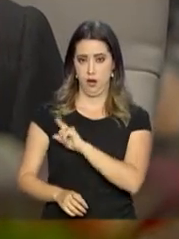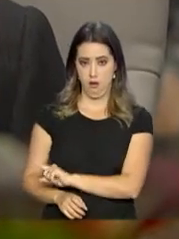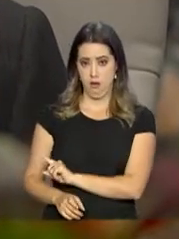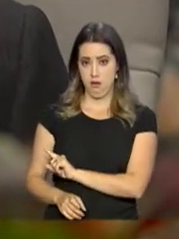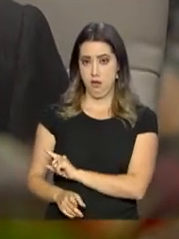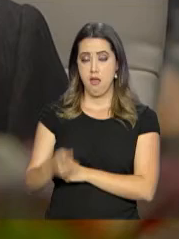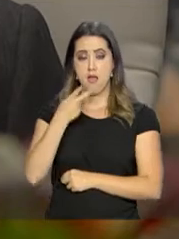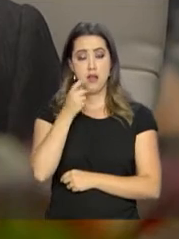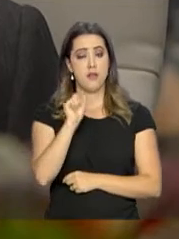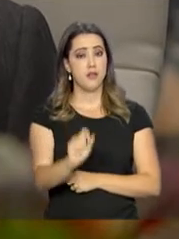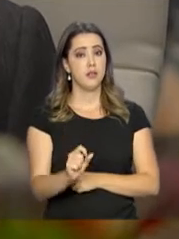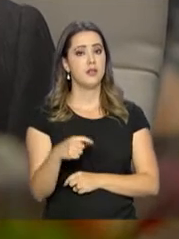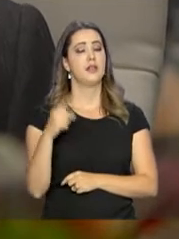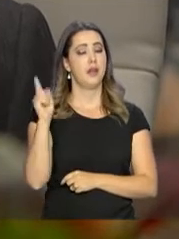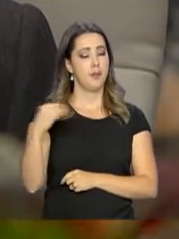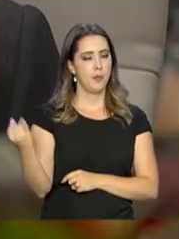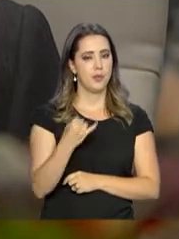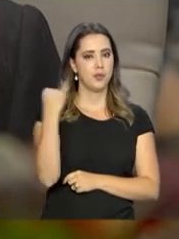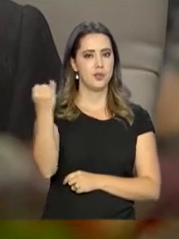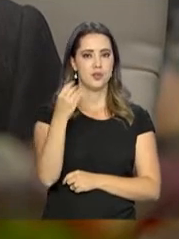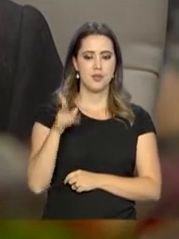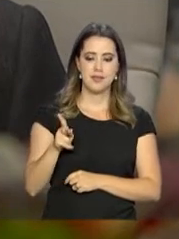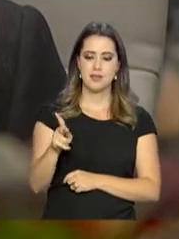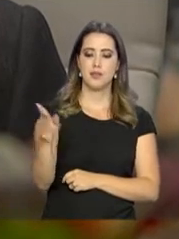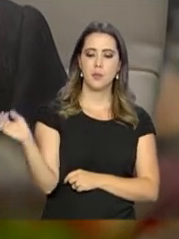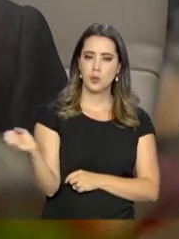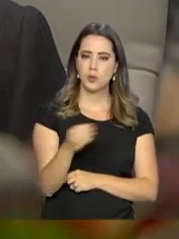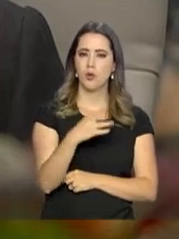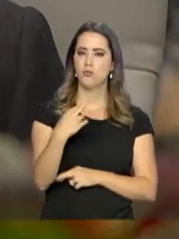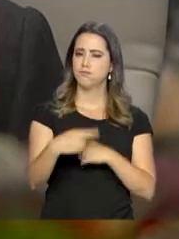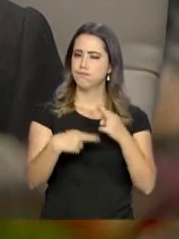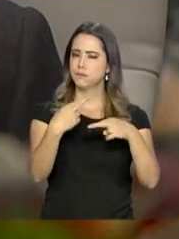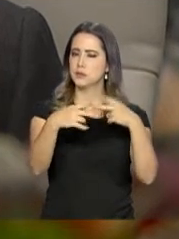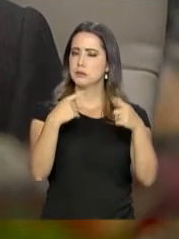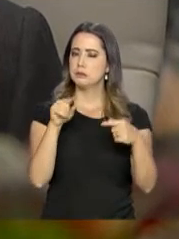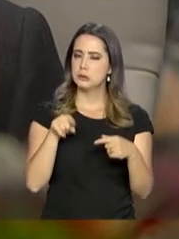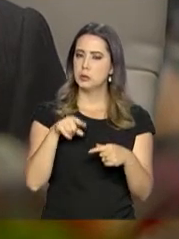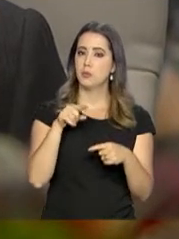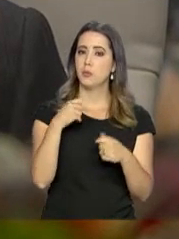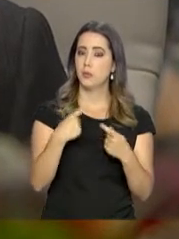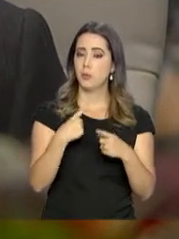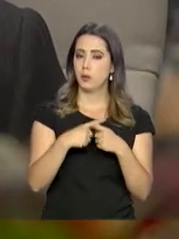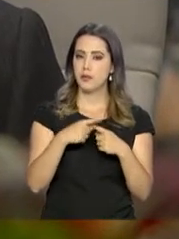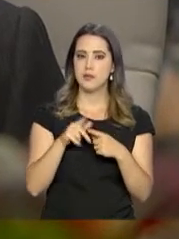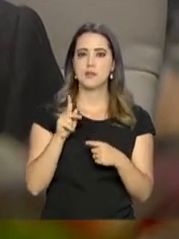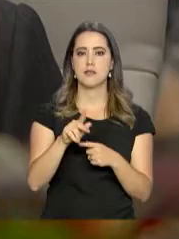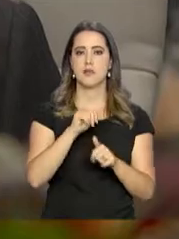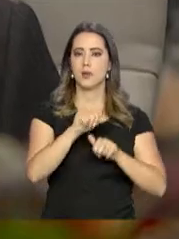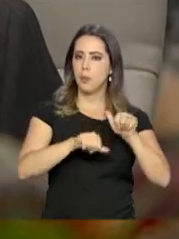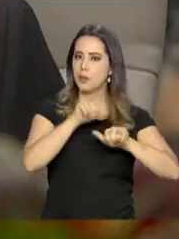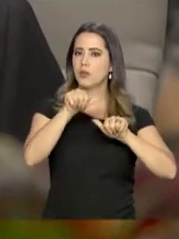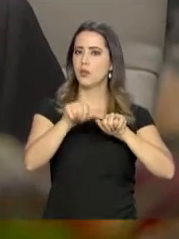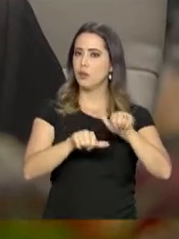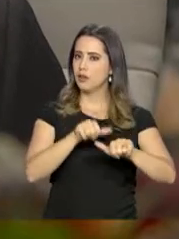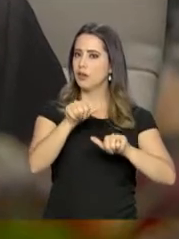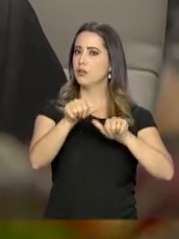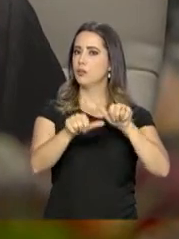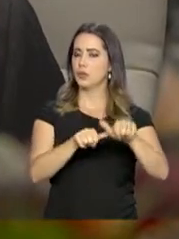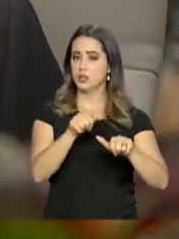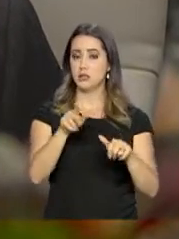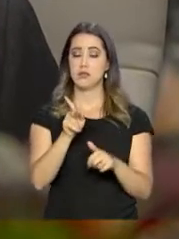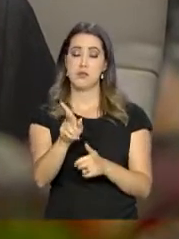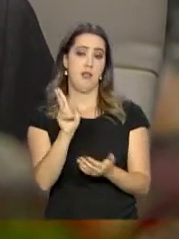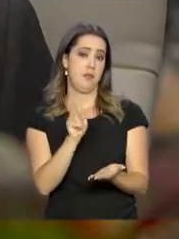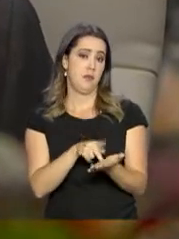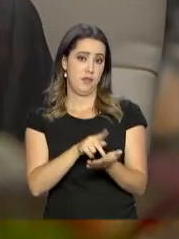continuamente atualizados diante de uma realidade em permanente mutação. E aqui,